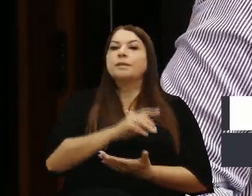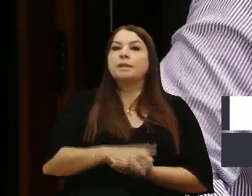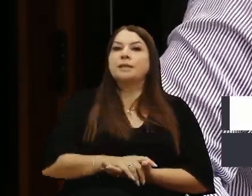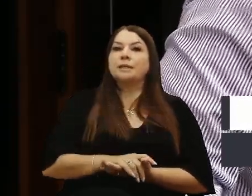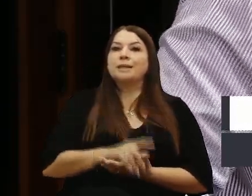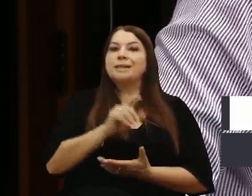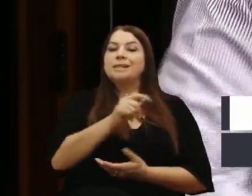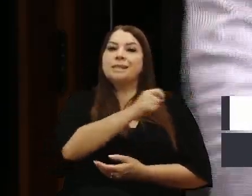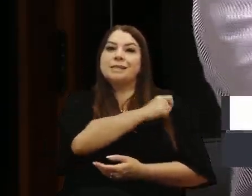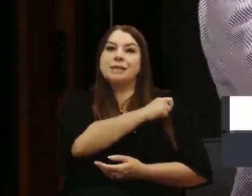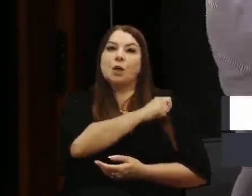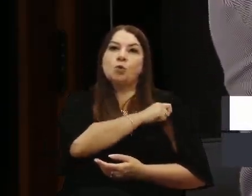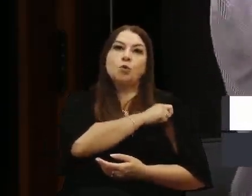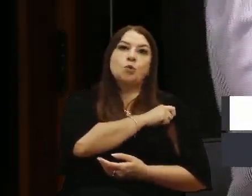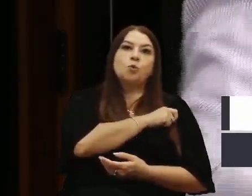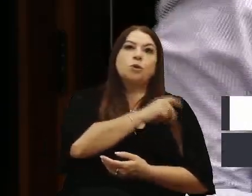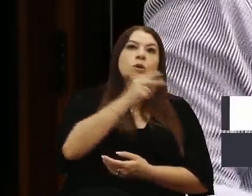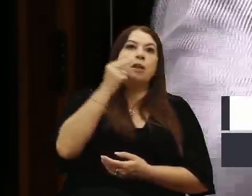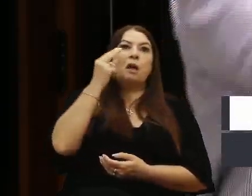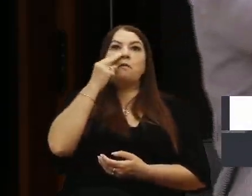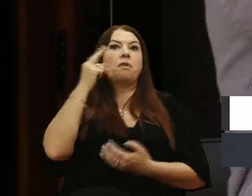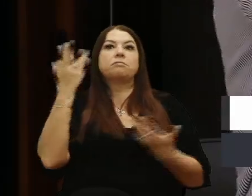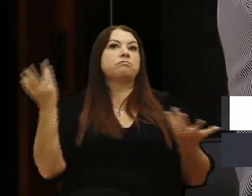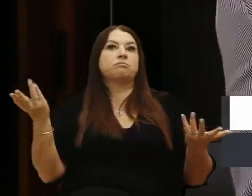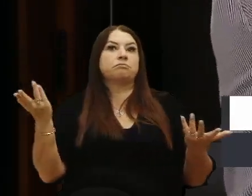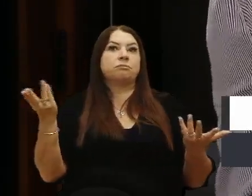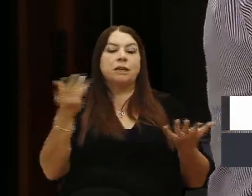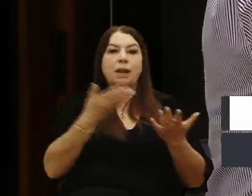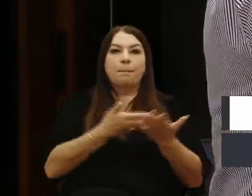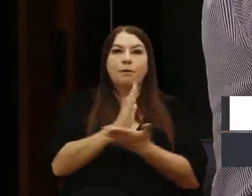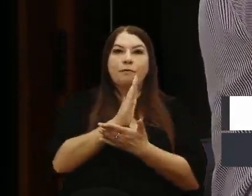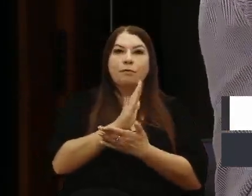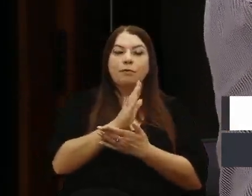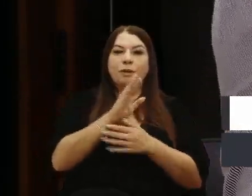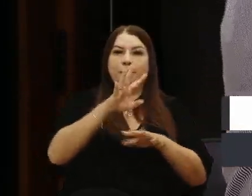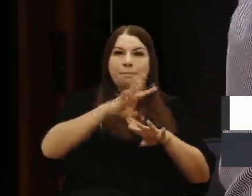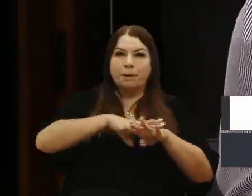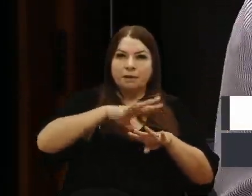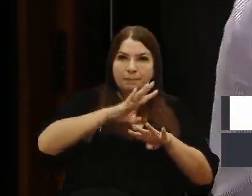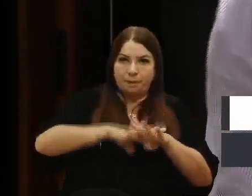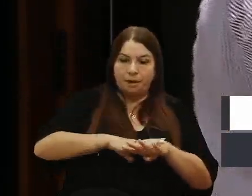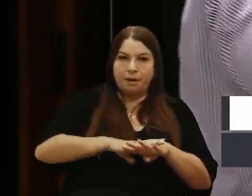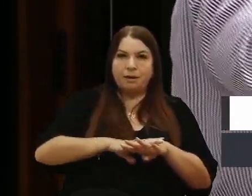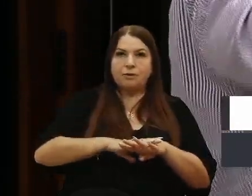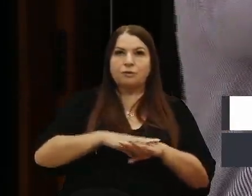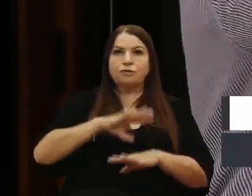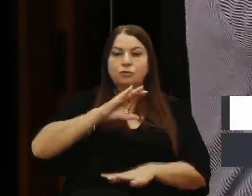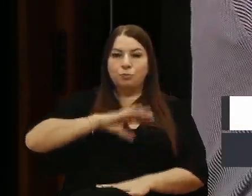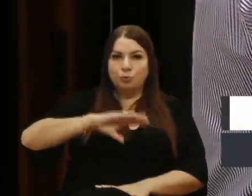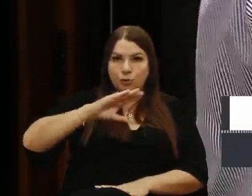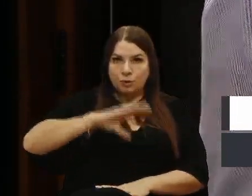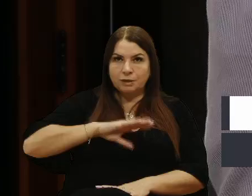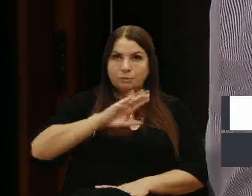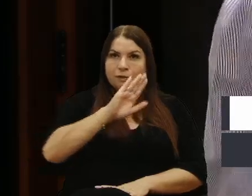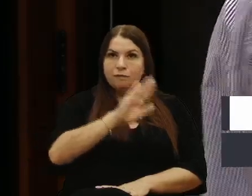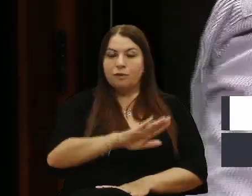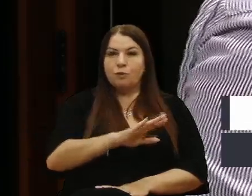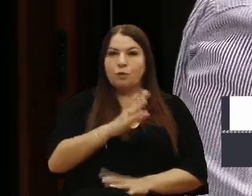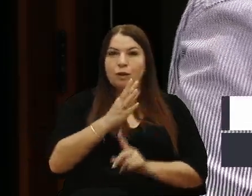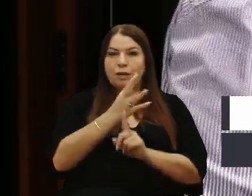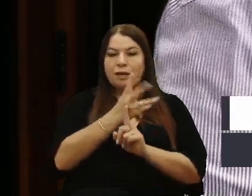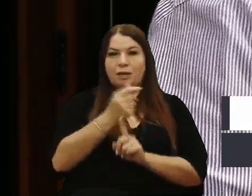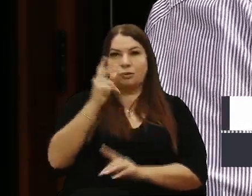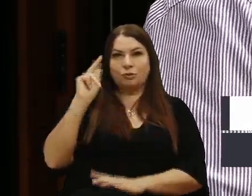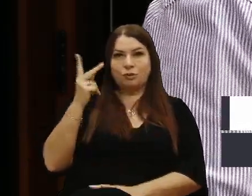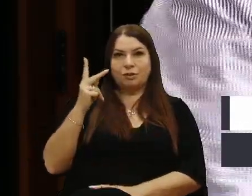se esse aluno hipotético Fantinel tiver... E ele aprovou em Matemática, aprovou em Língua Portuguesa, mas ficou em Artes, em